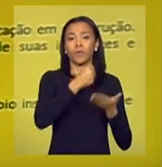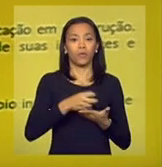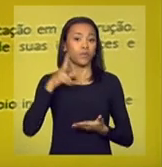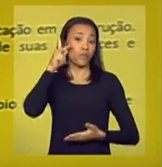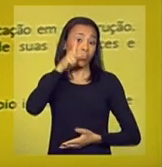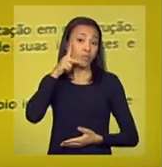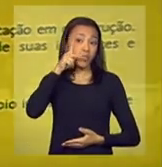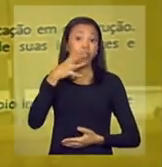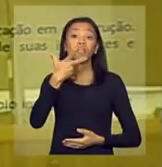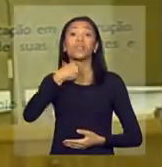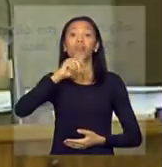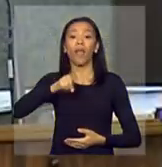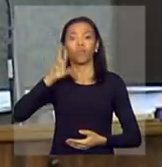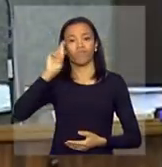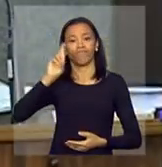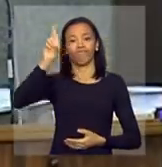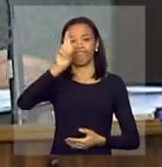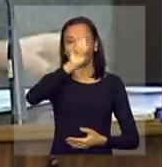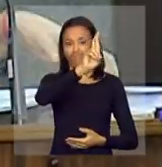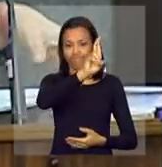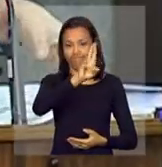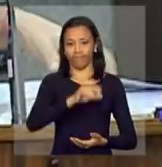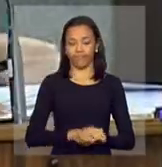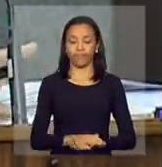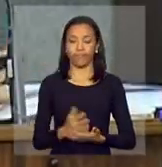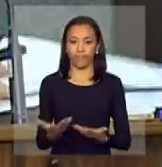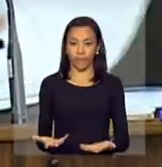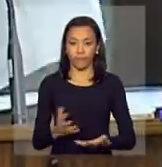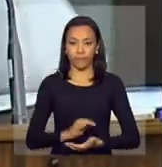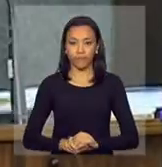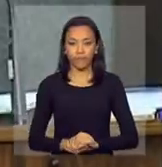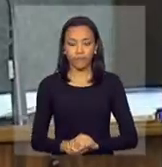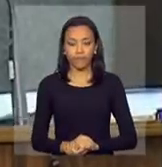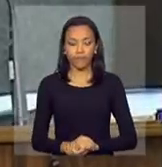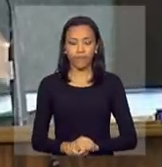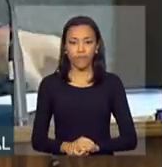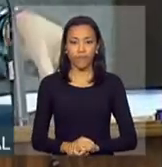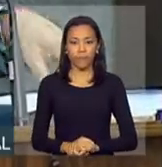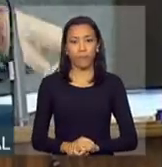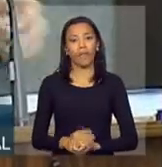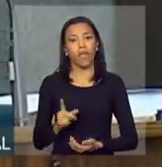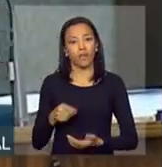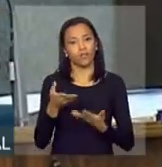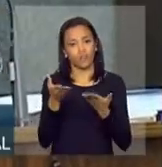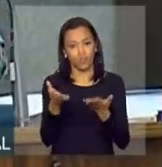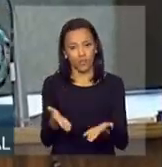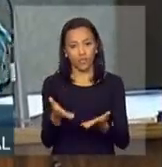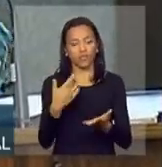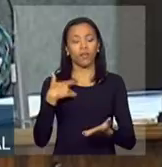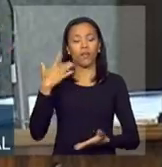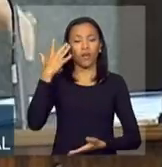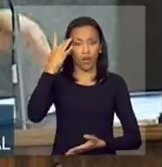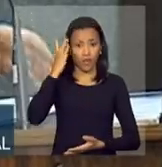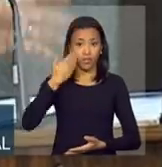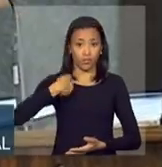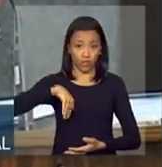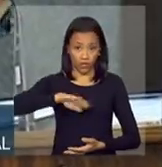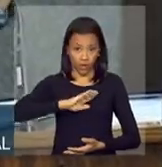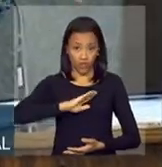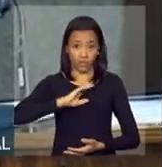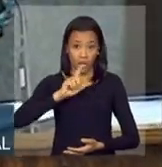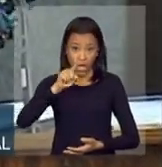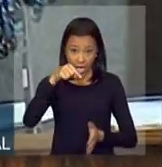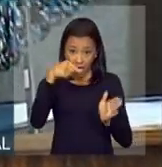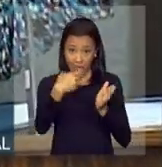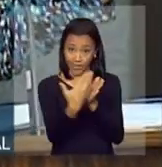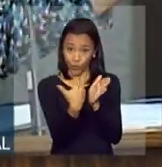dos dirigentes. Bom, tentei não... É isso aí. Acho que a gente precisa... Esse é o livro,